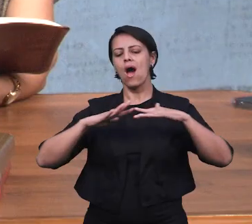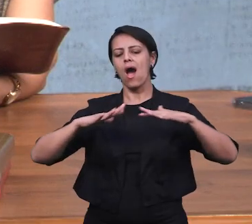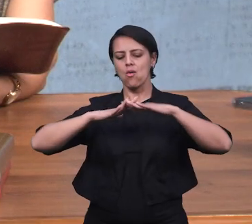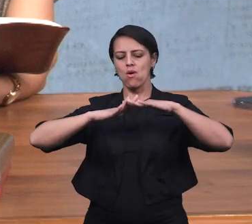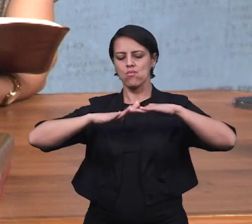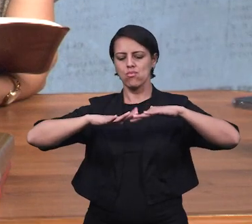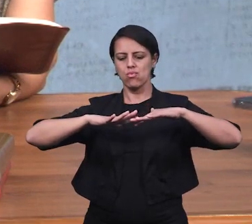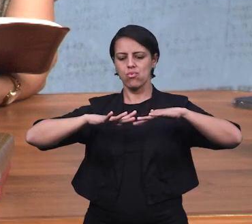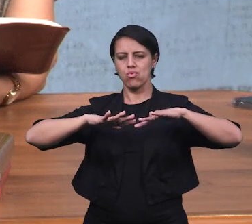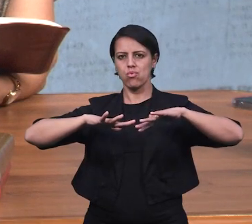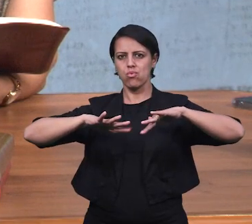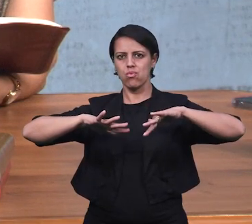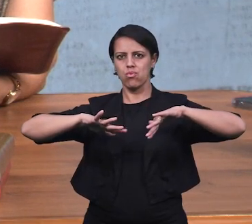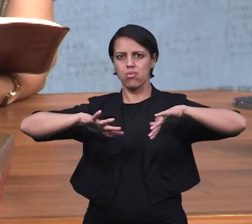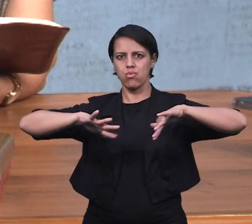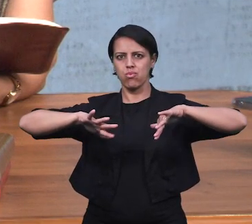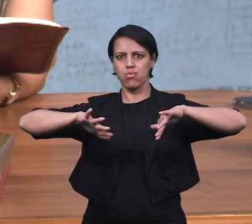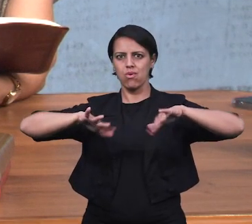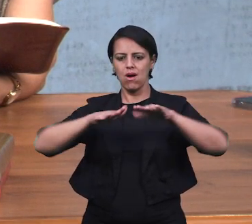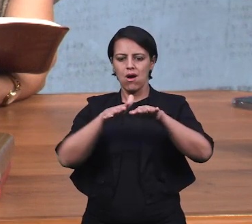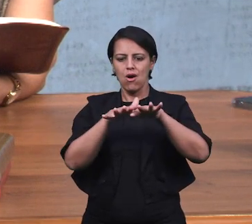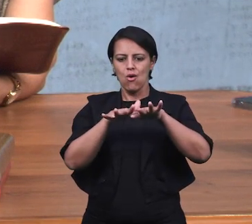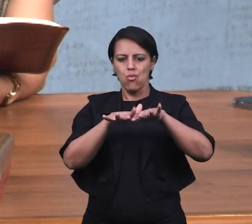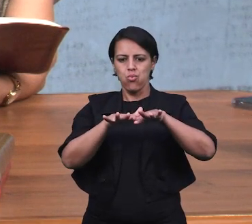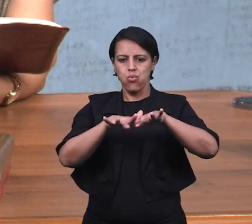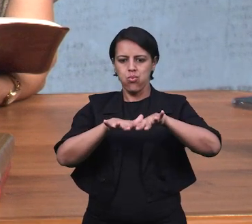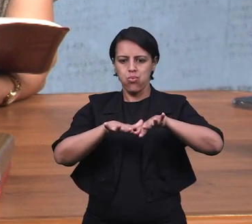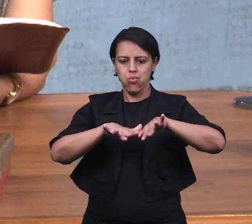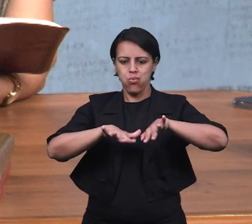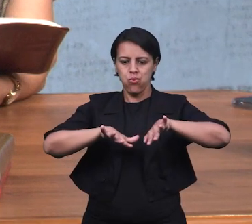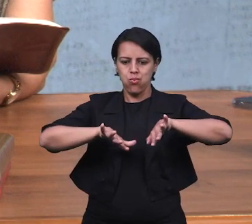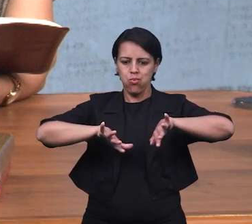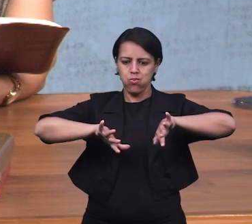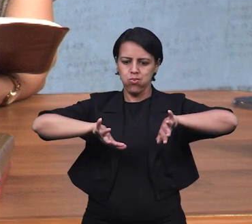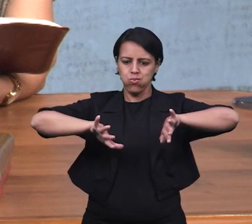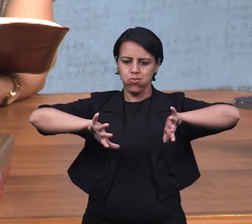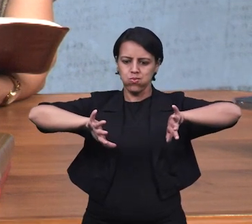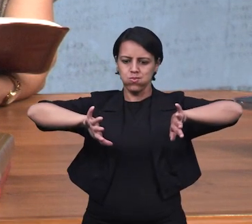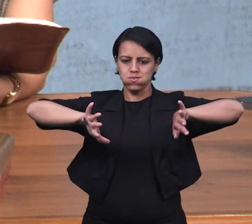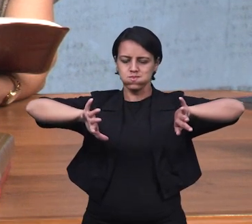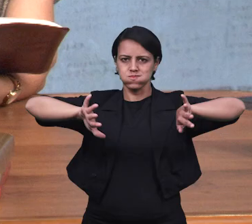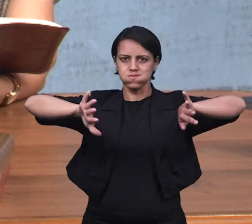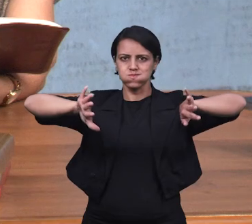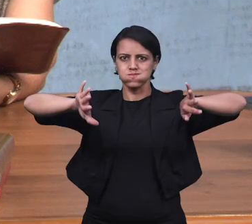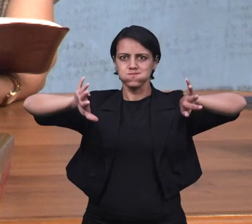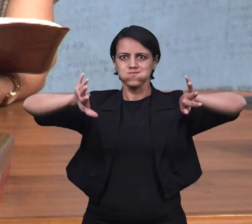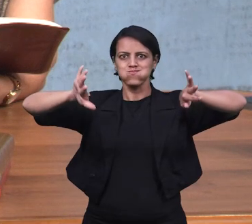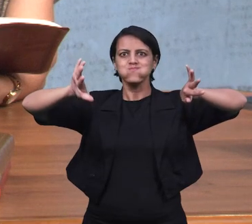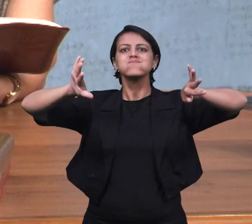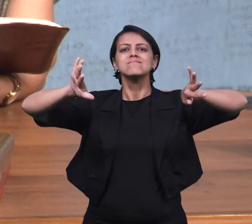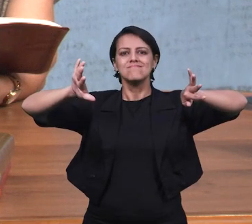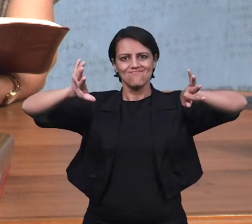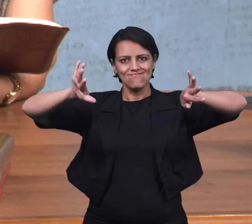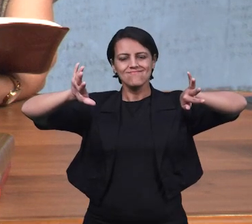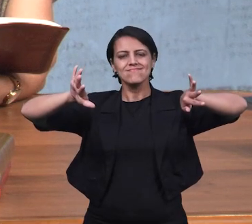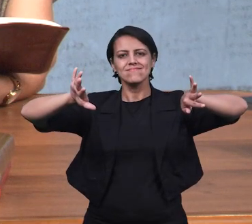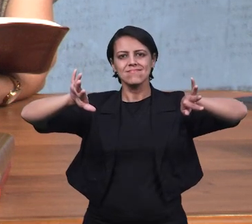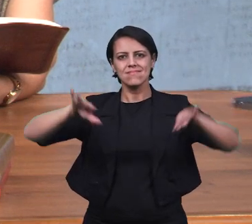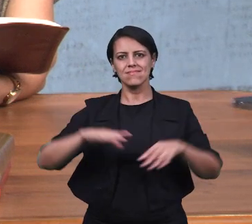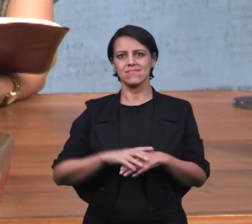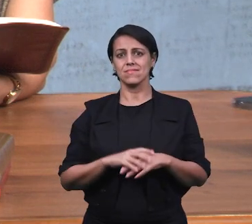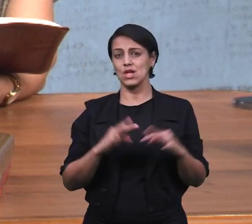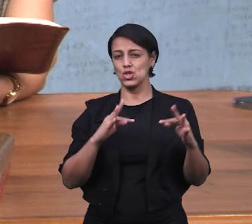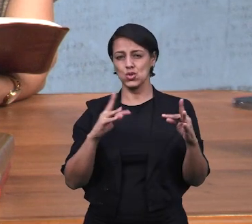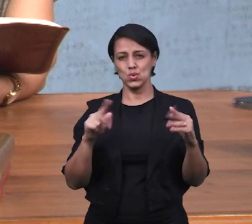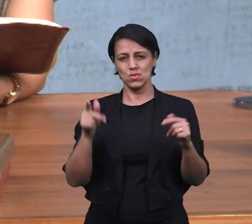cima, levantaram-se num montão, muito longe da cidade de Adã, que está da banda de